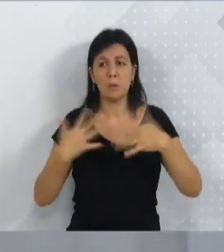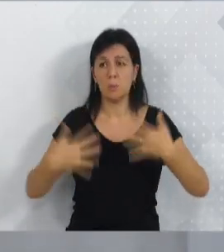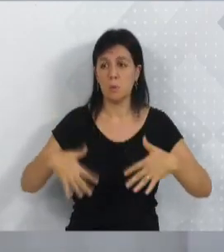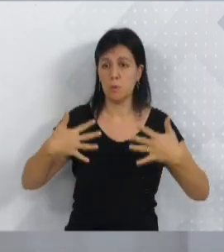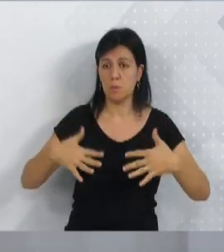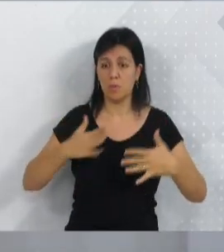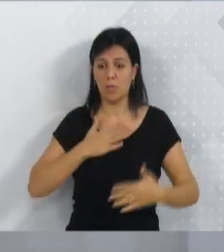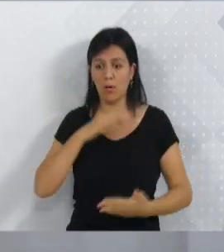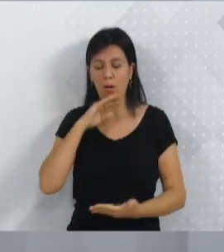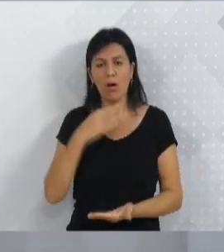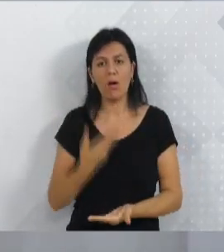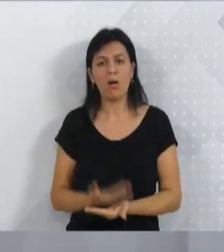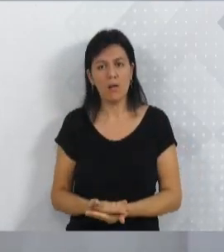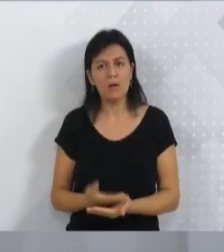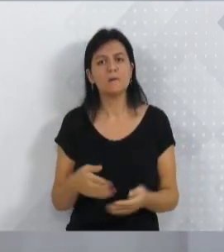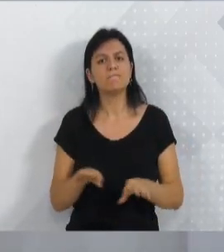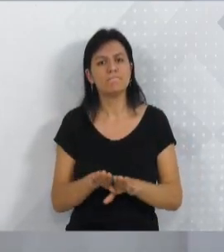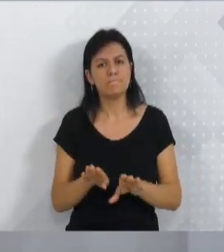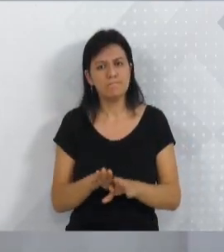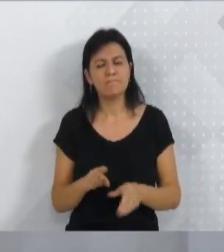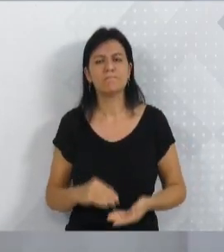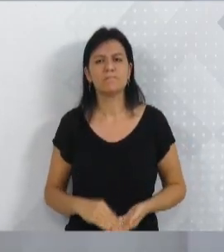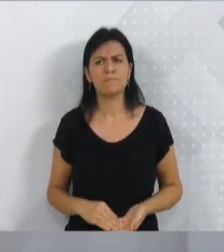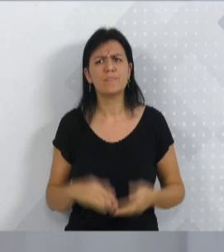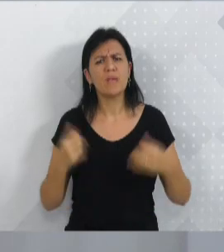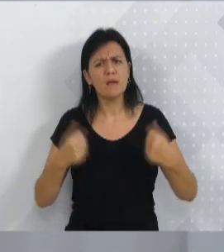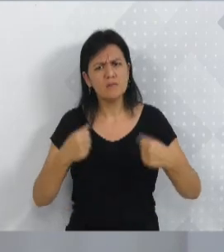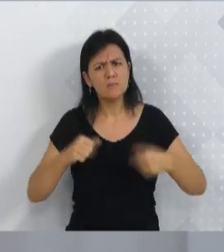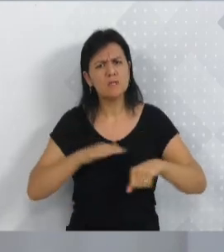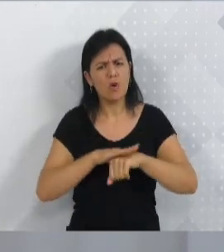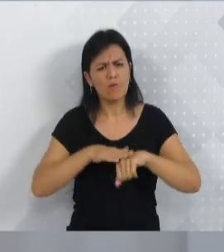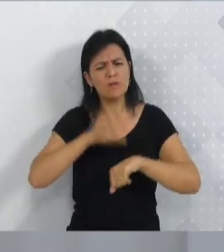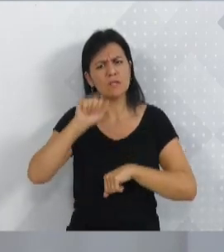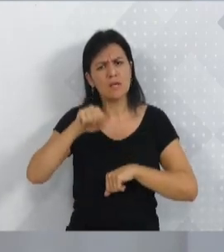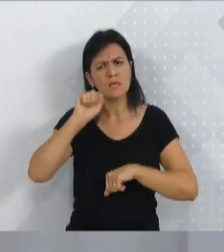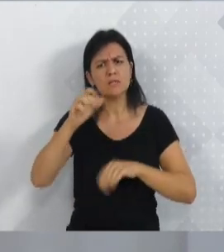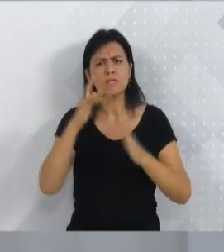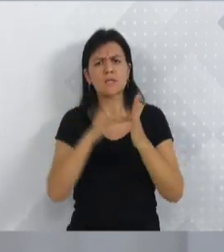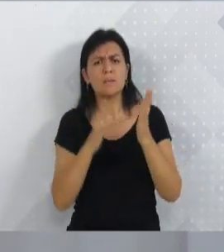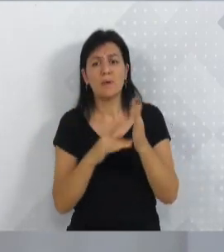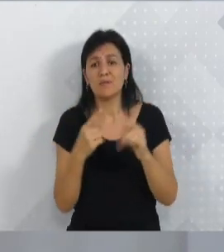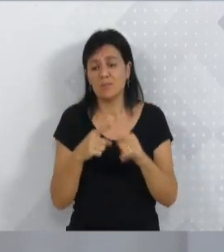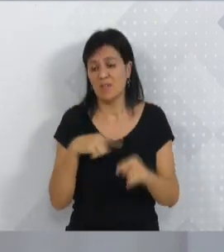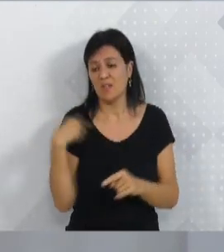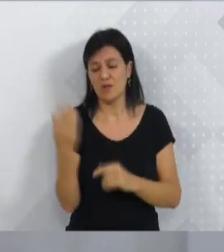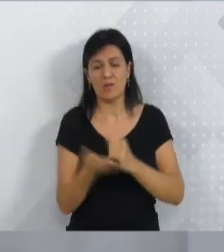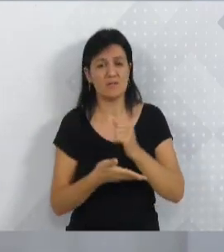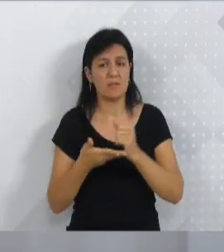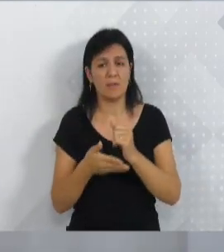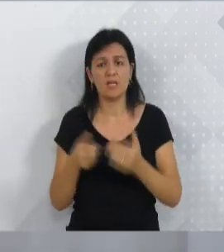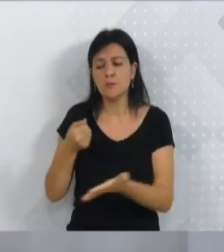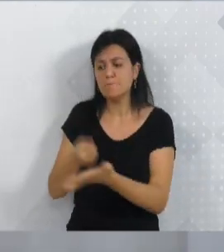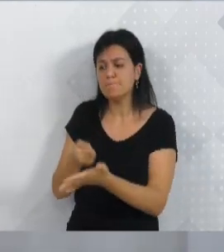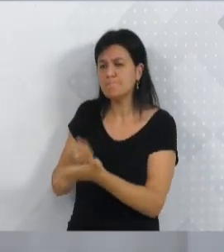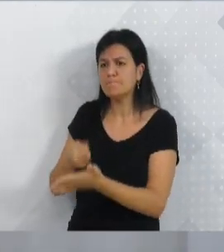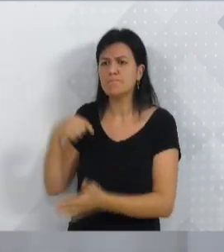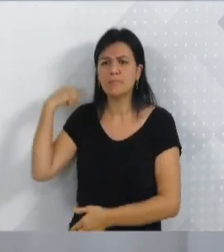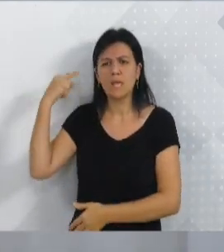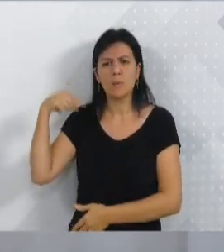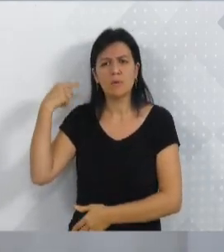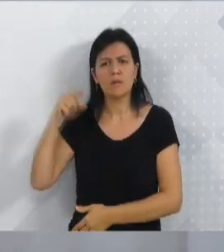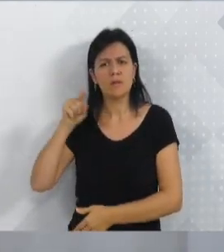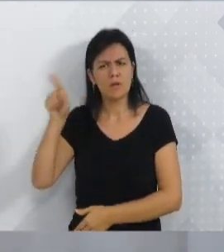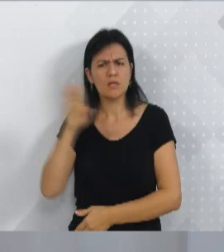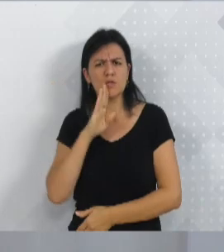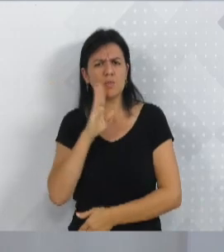e também me assustei e a gente tem sim que falar dessas pautas aqui porque nós somos as bases a gente pressiona os nossos deputados né